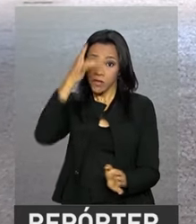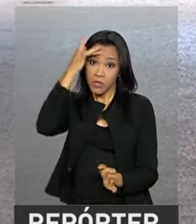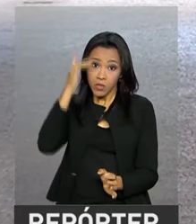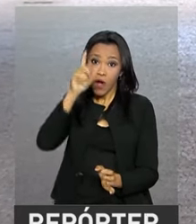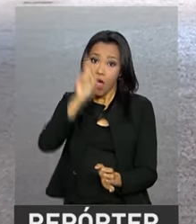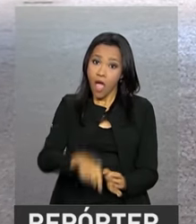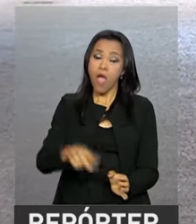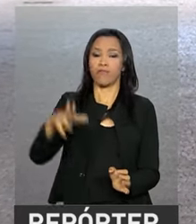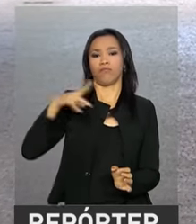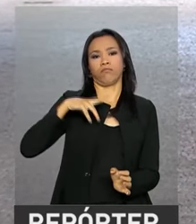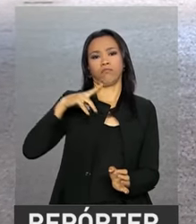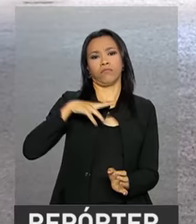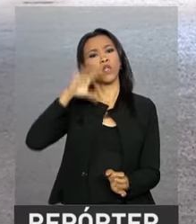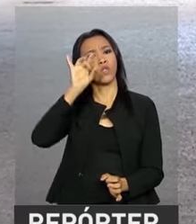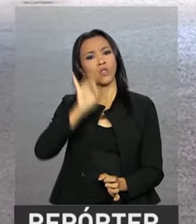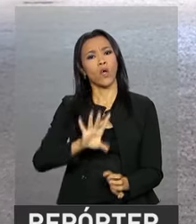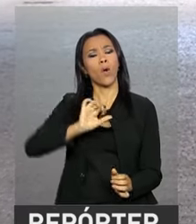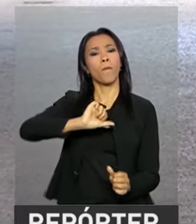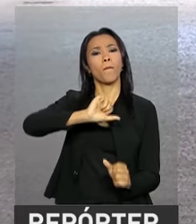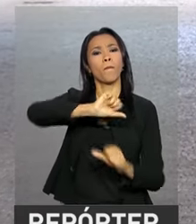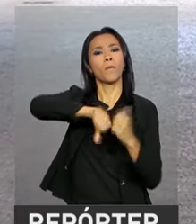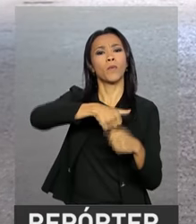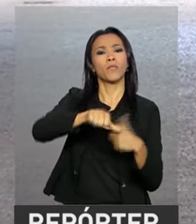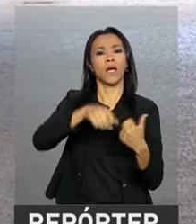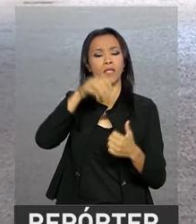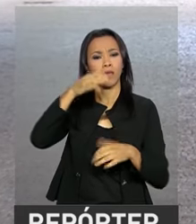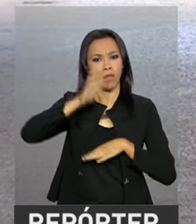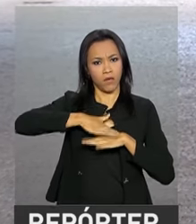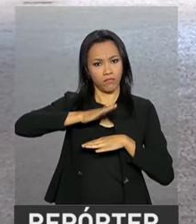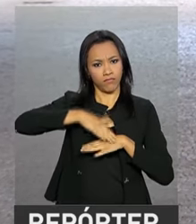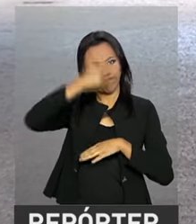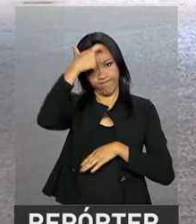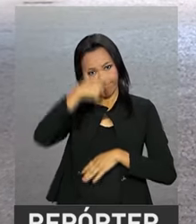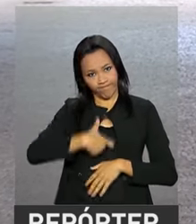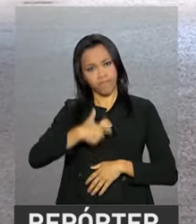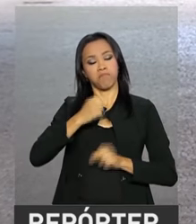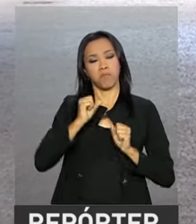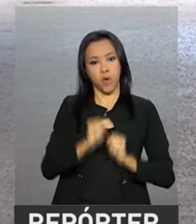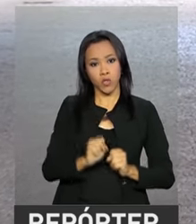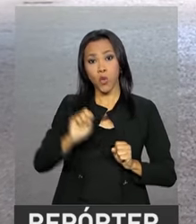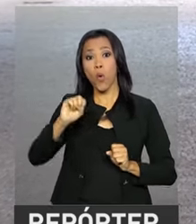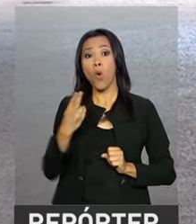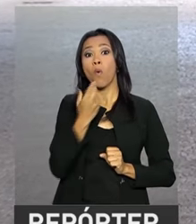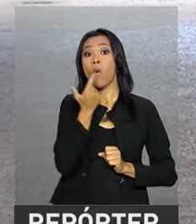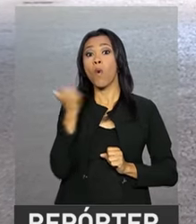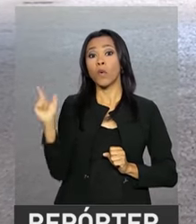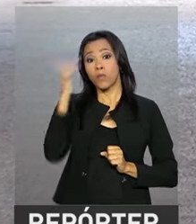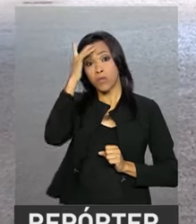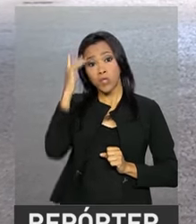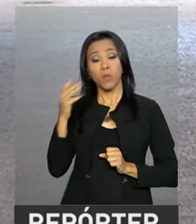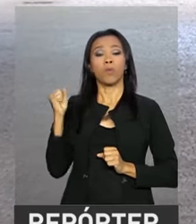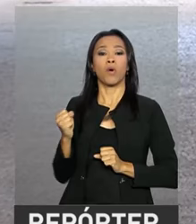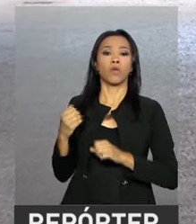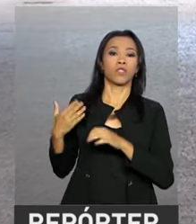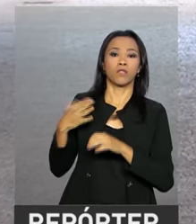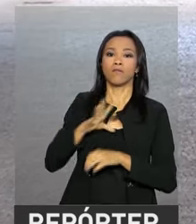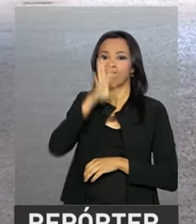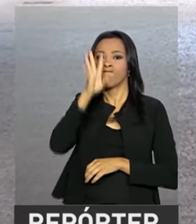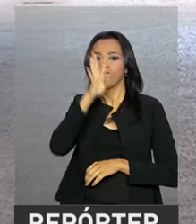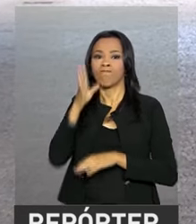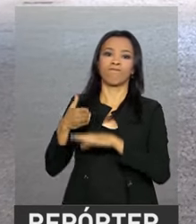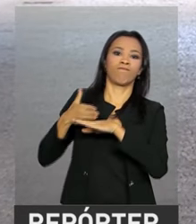sigilosa e que só pode ser alterada pelo próprio candidato ou por alguém que tenha acesso indevidamente a